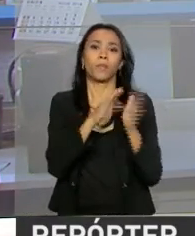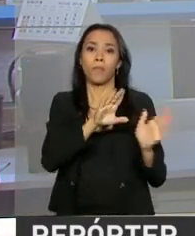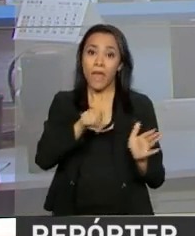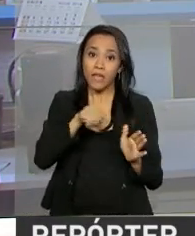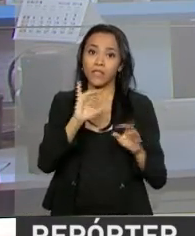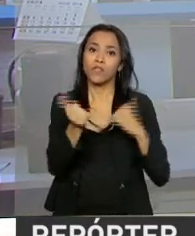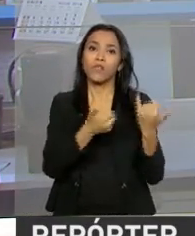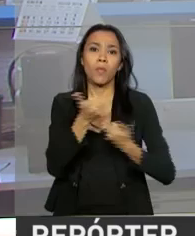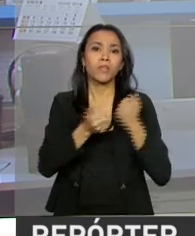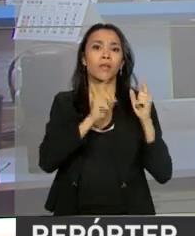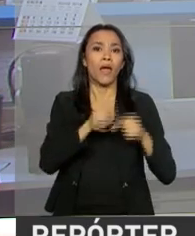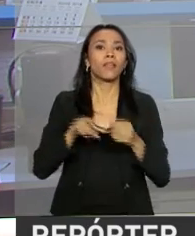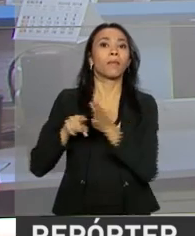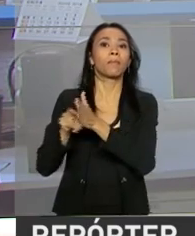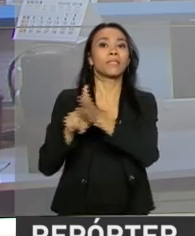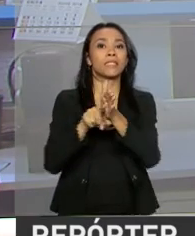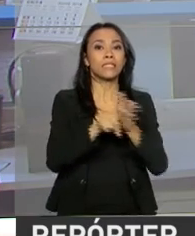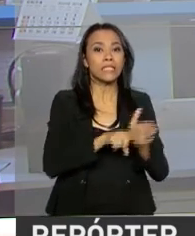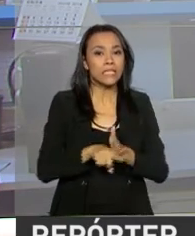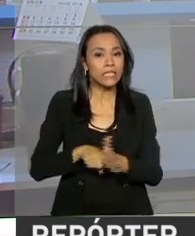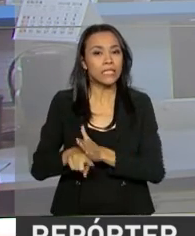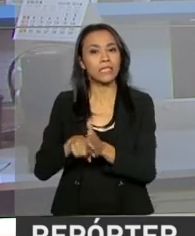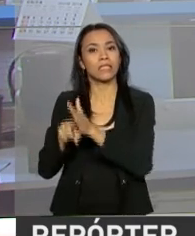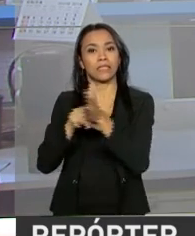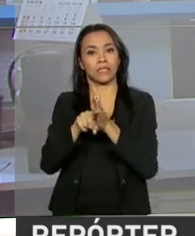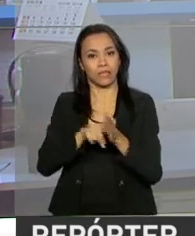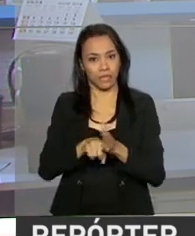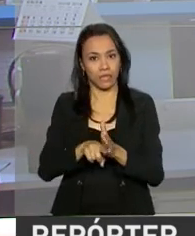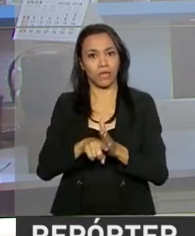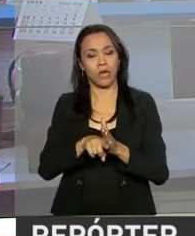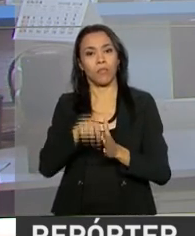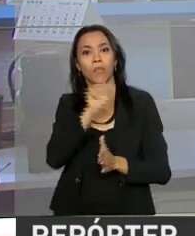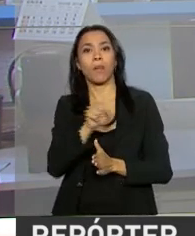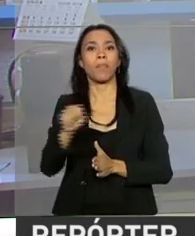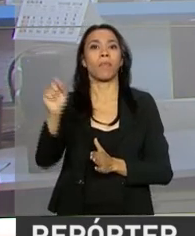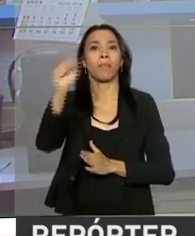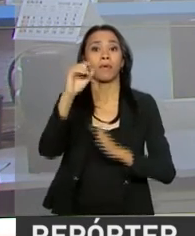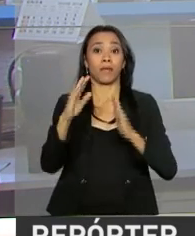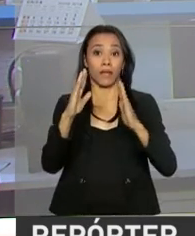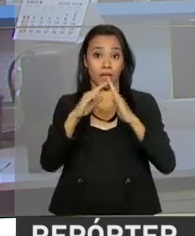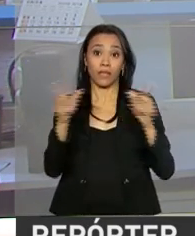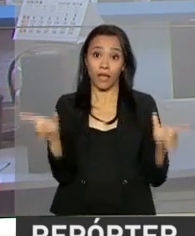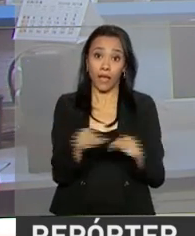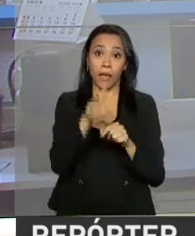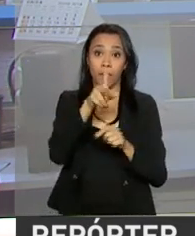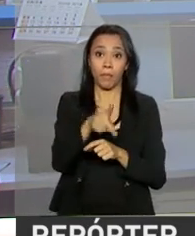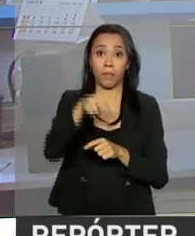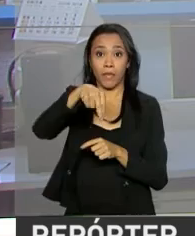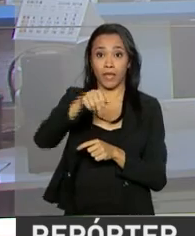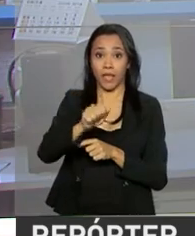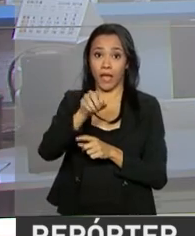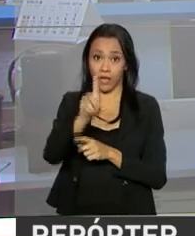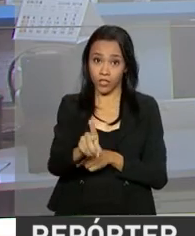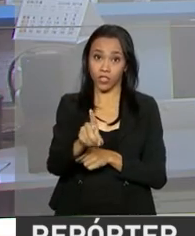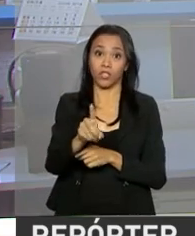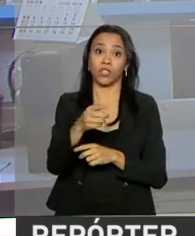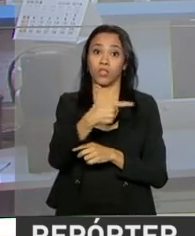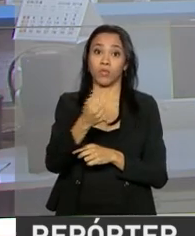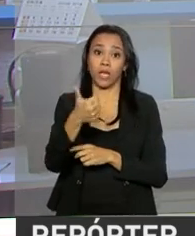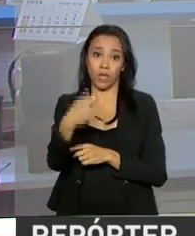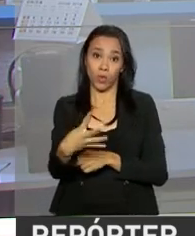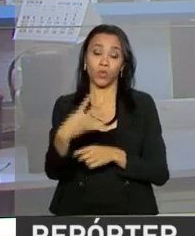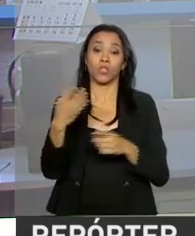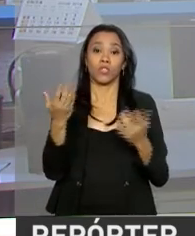fazem parte da pesquisa nacional por amostra de domicílio e domicílios a pnad 2014 divulgada hoje